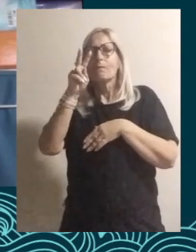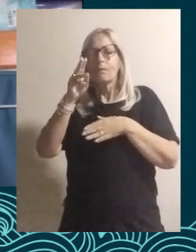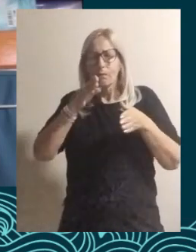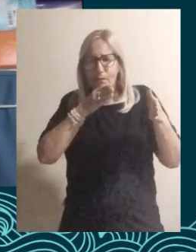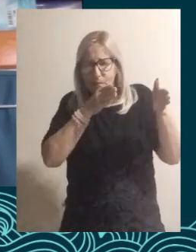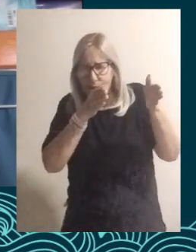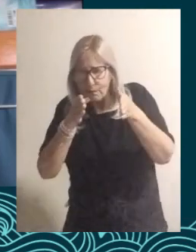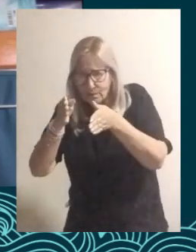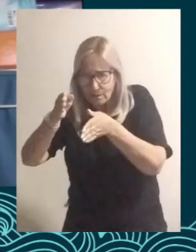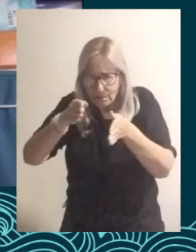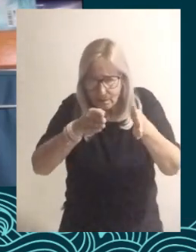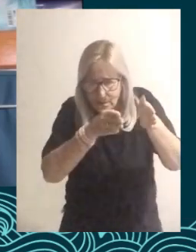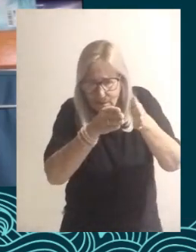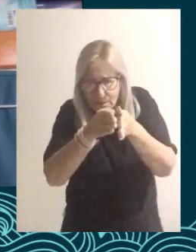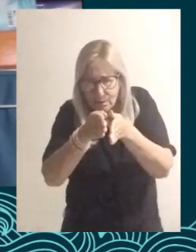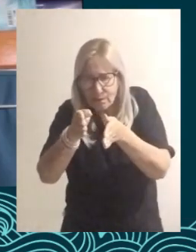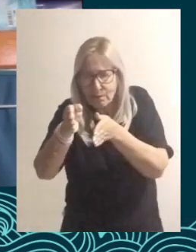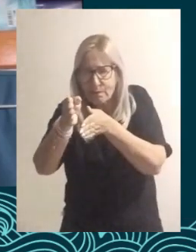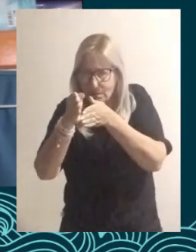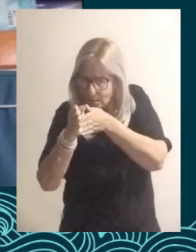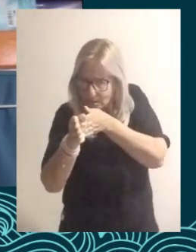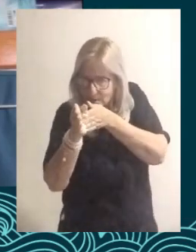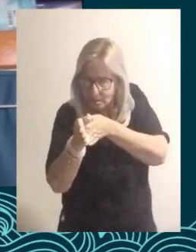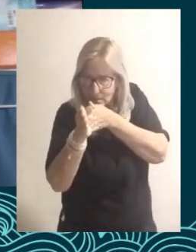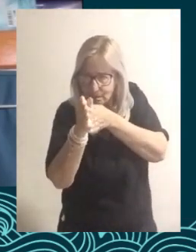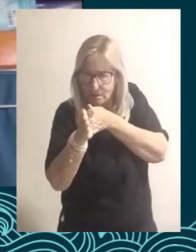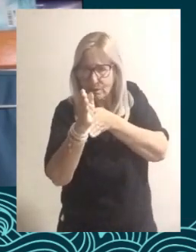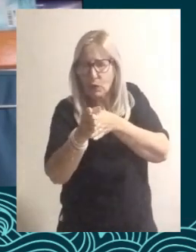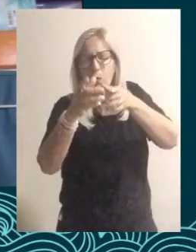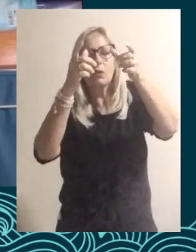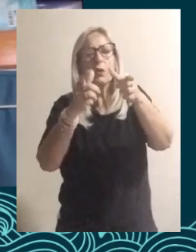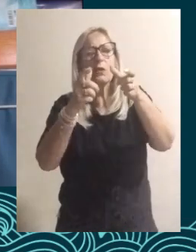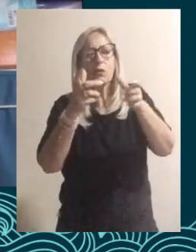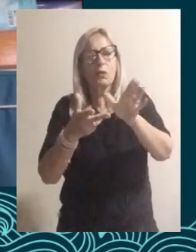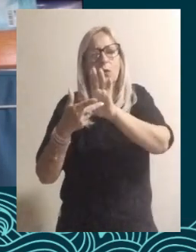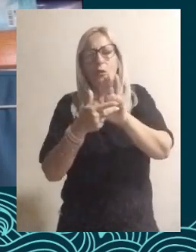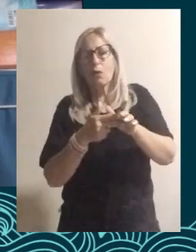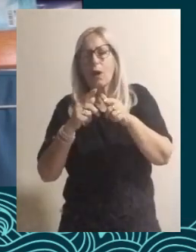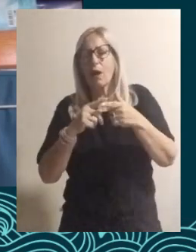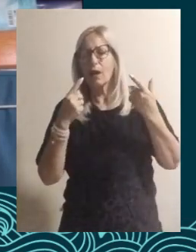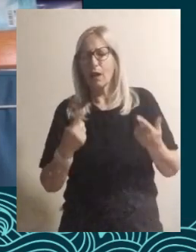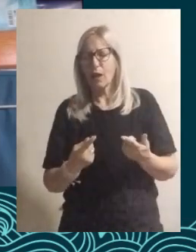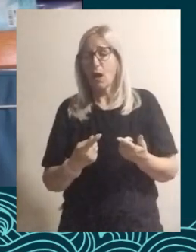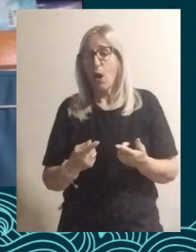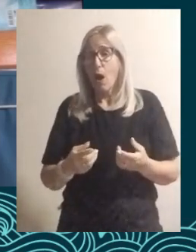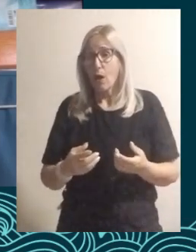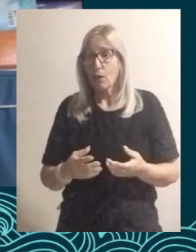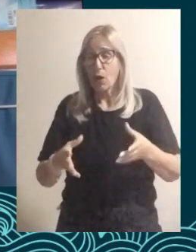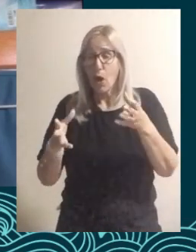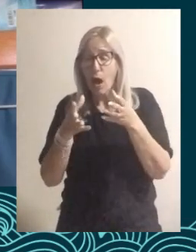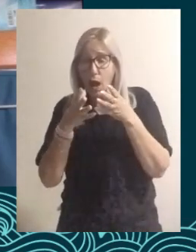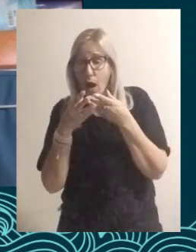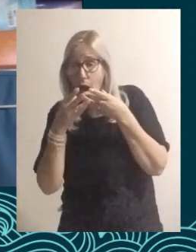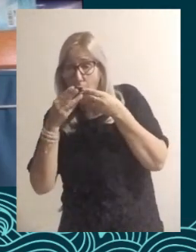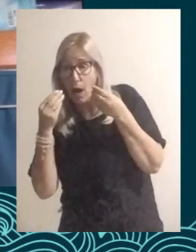visualizei o caminho até a Bahia, onde eu queria passar o inverno. Aí eu visualizei mais ou menos como seria esse lugar, eu visualizei